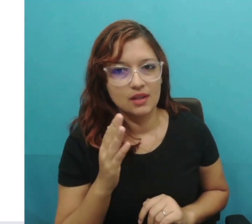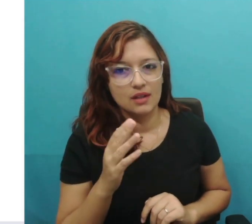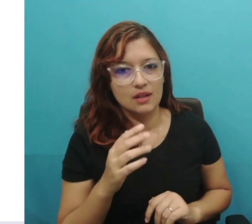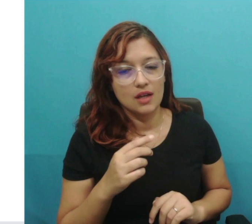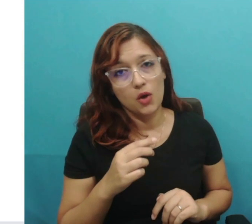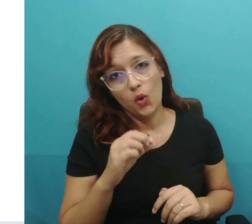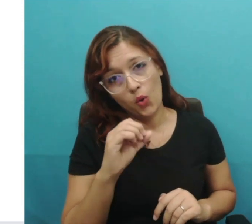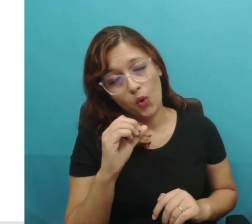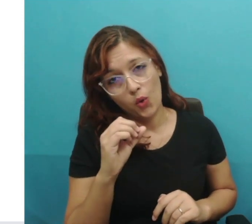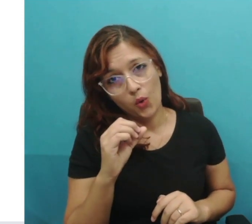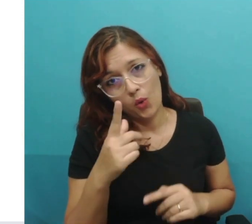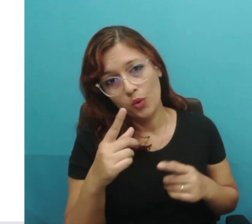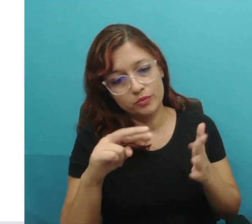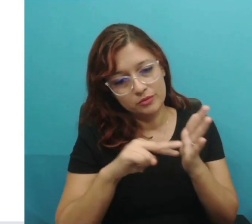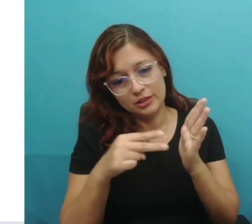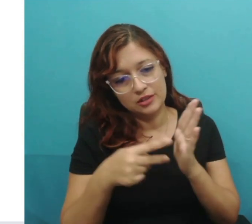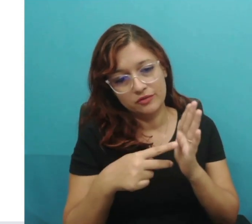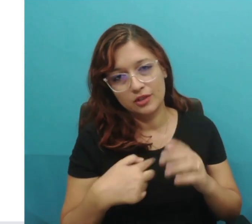Entendeu?